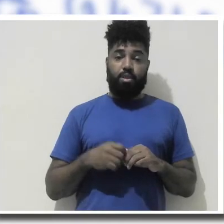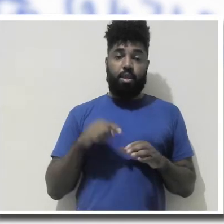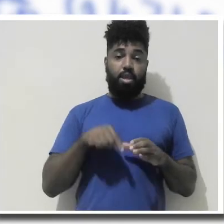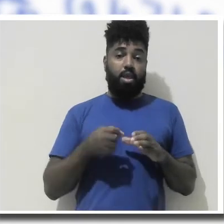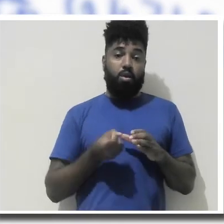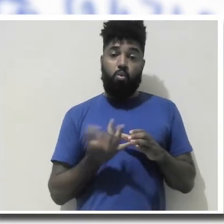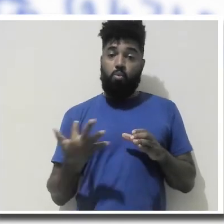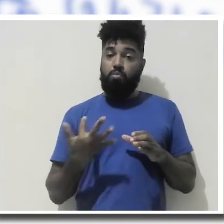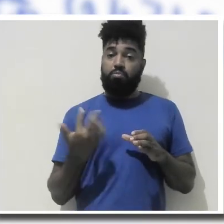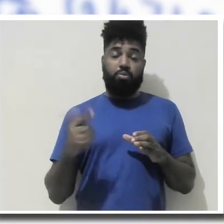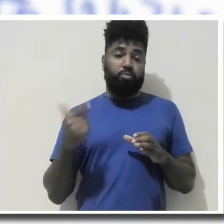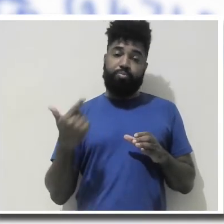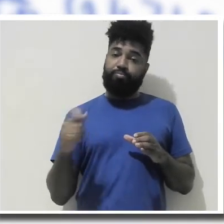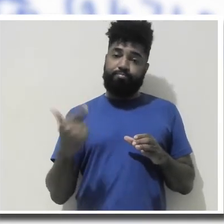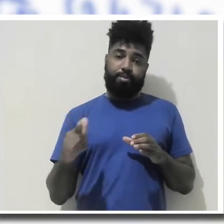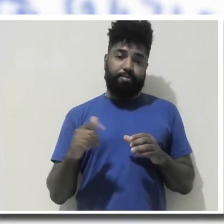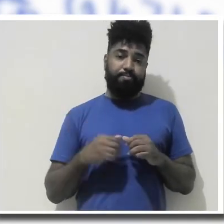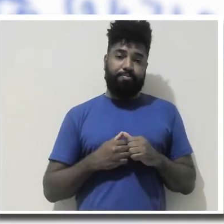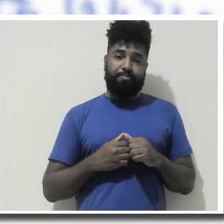elemento algum.